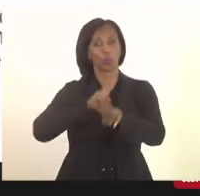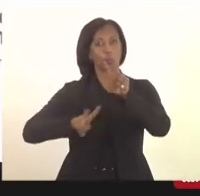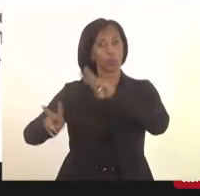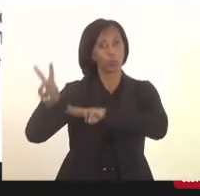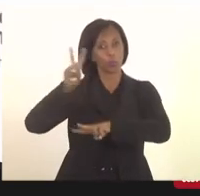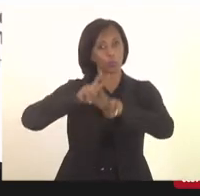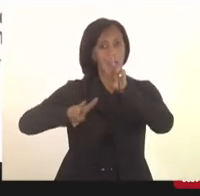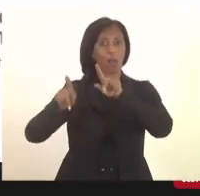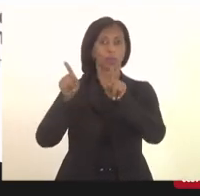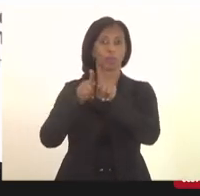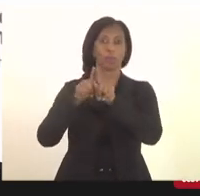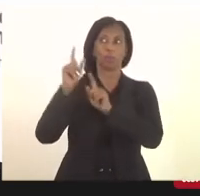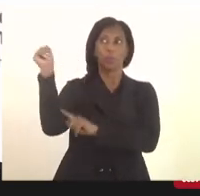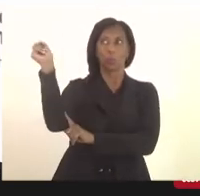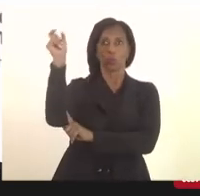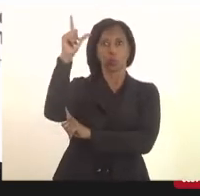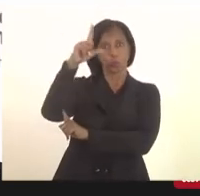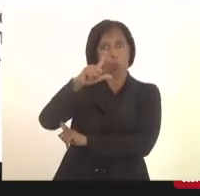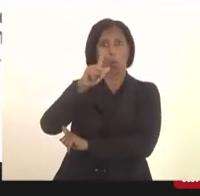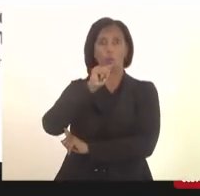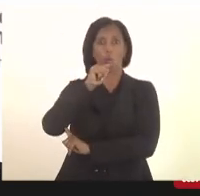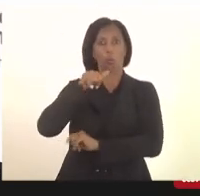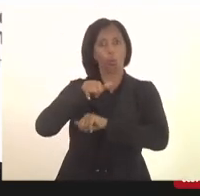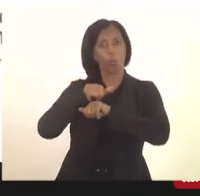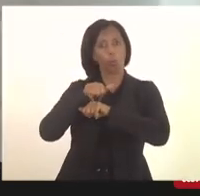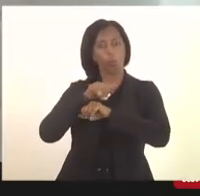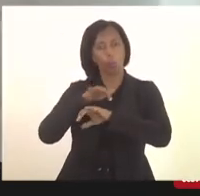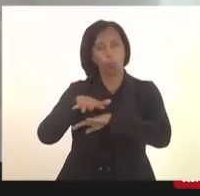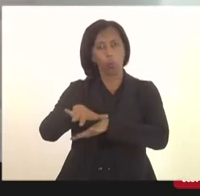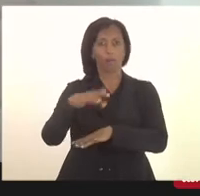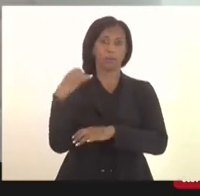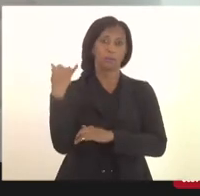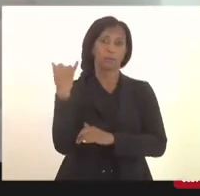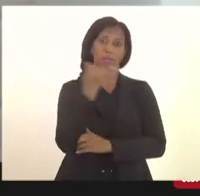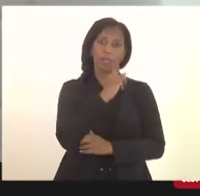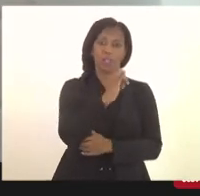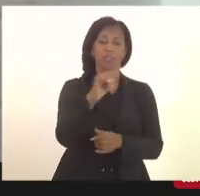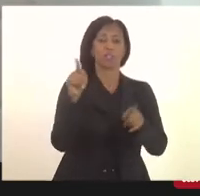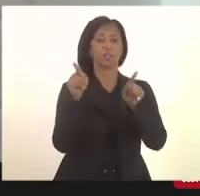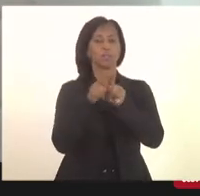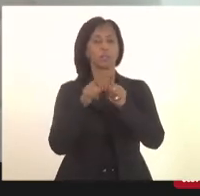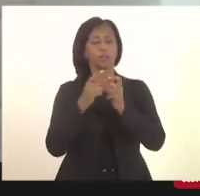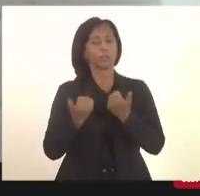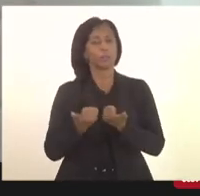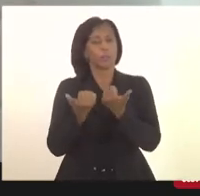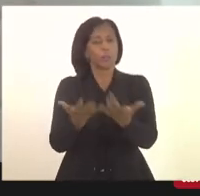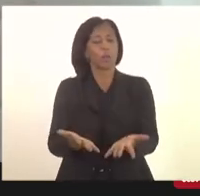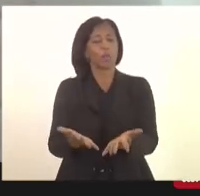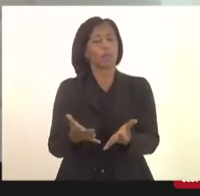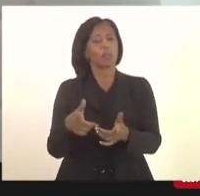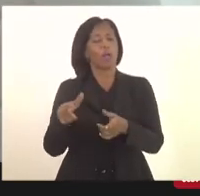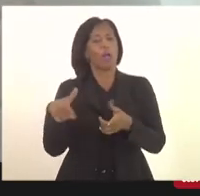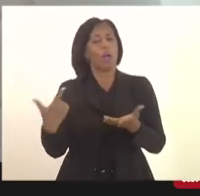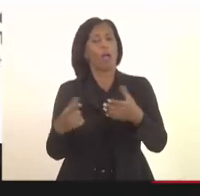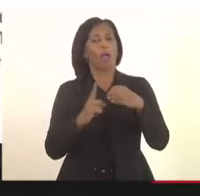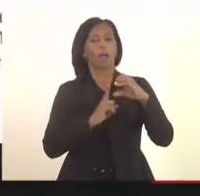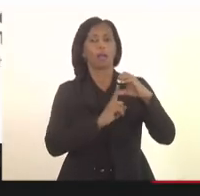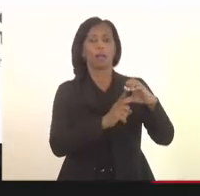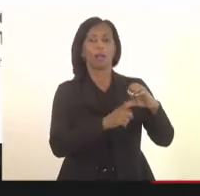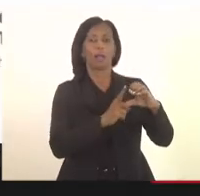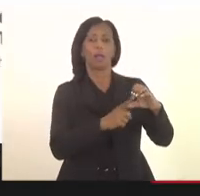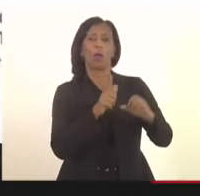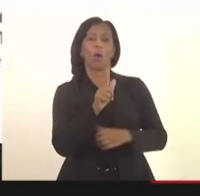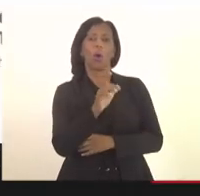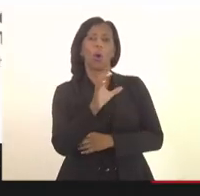energia solar e hidrelétricas, e também fornecendo produtos e serviços a clientes, como